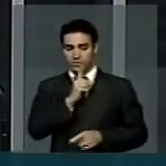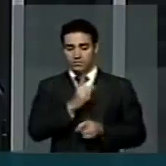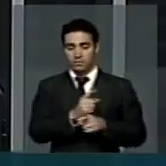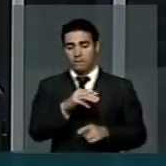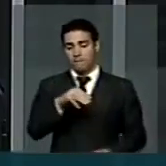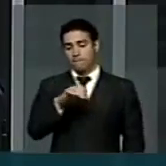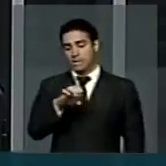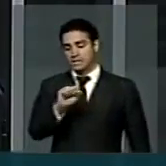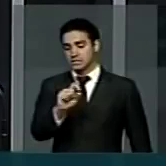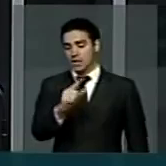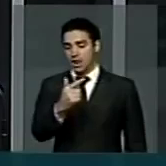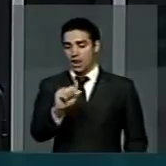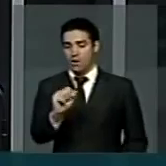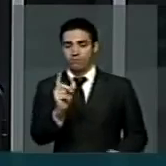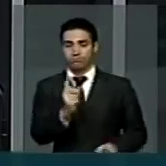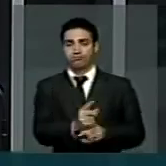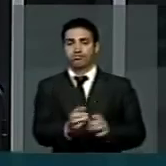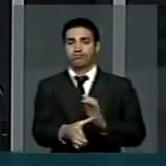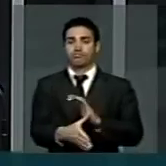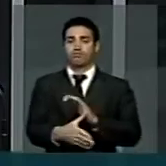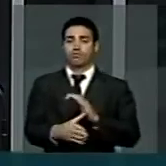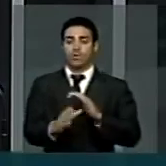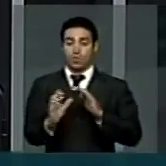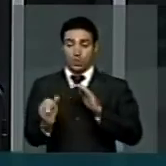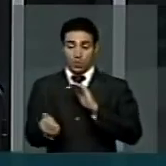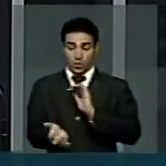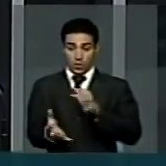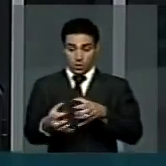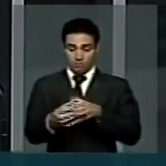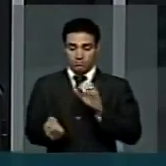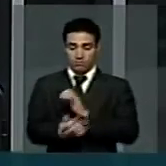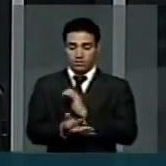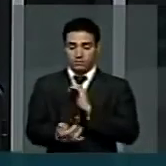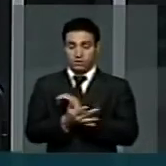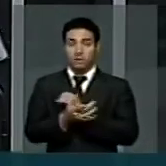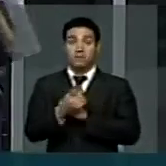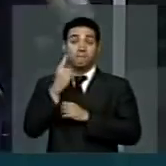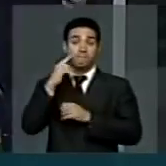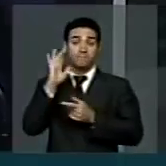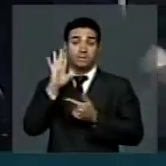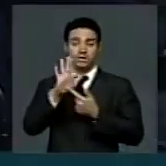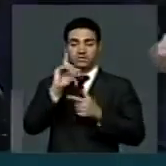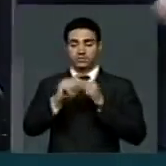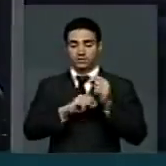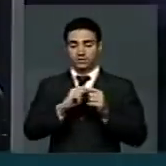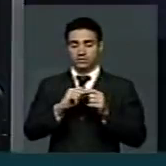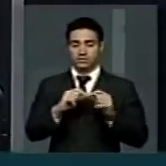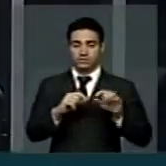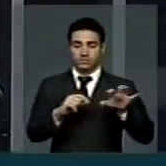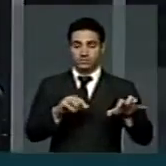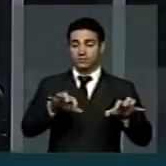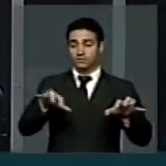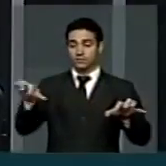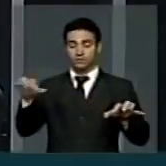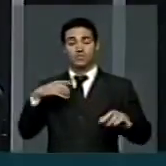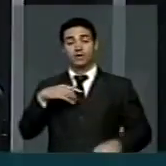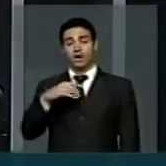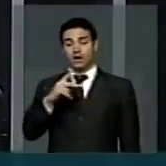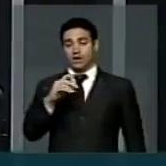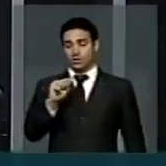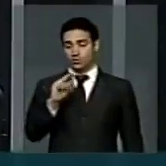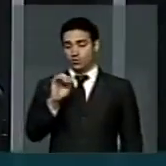mensalão. O escândalo do mensalão demonstrou, por um lado, que há autonomia entre os poderes e, por outra